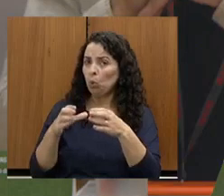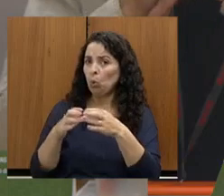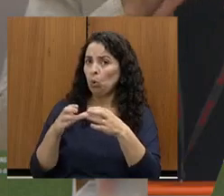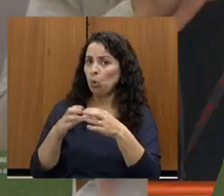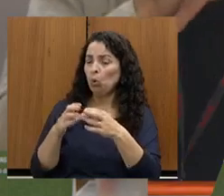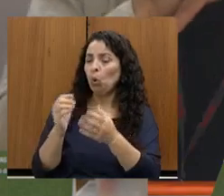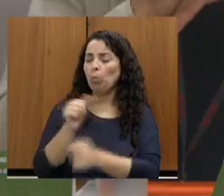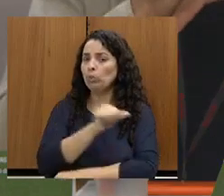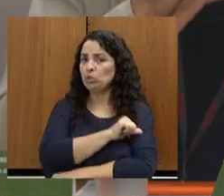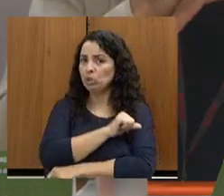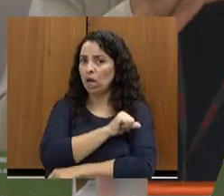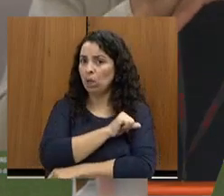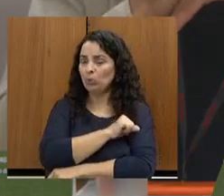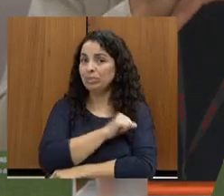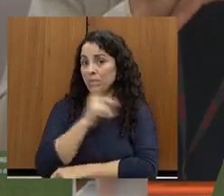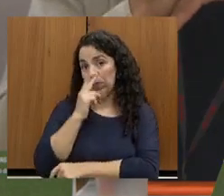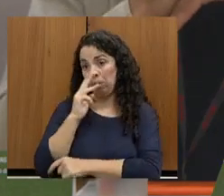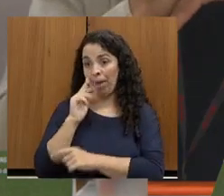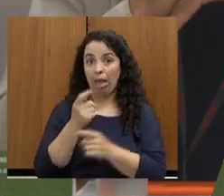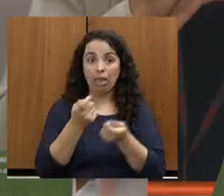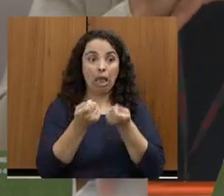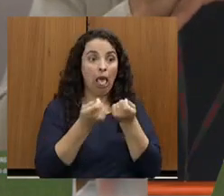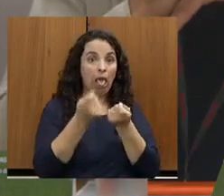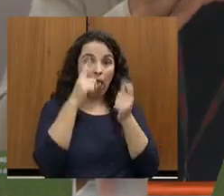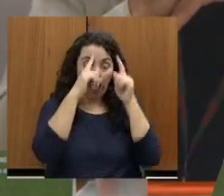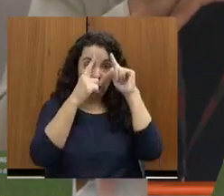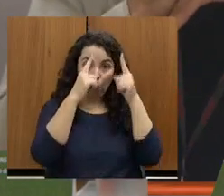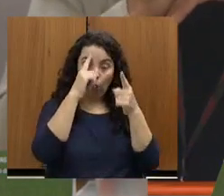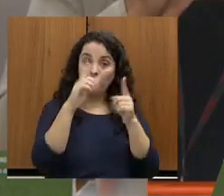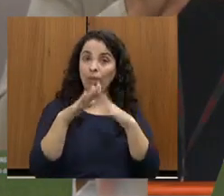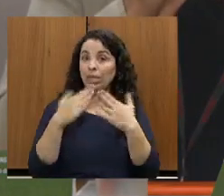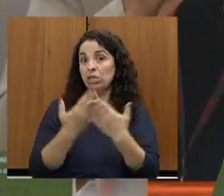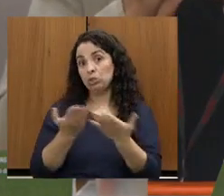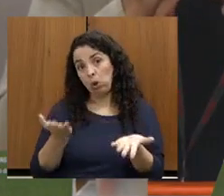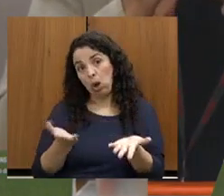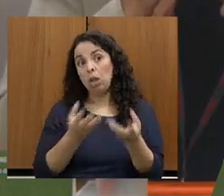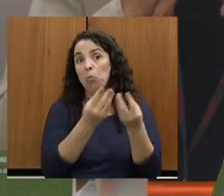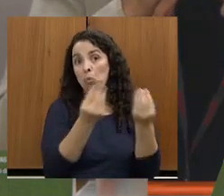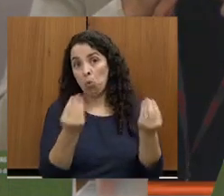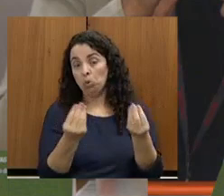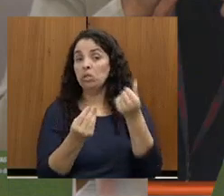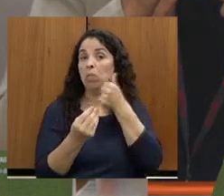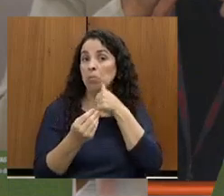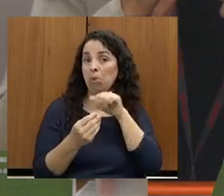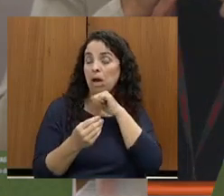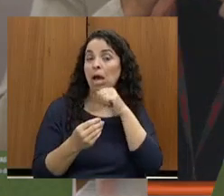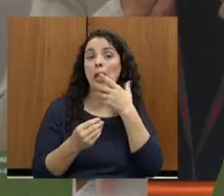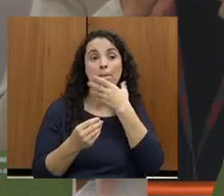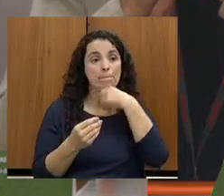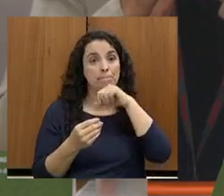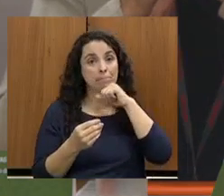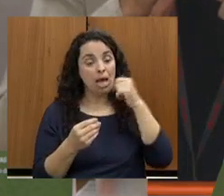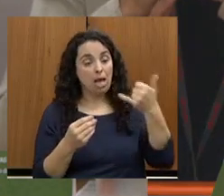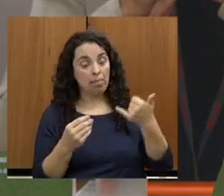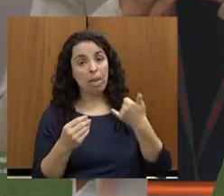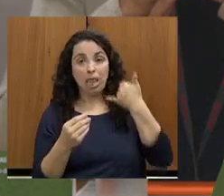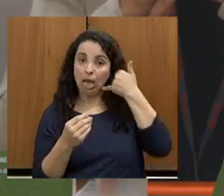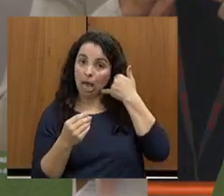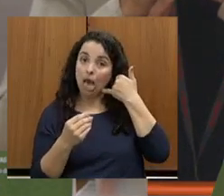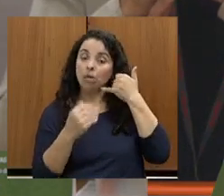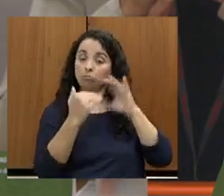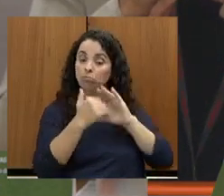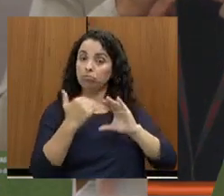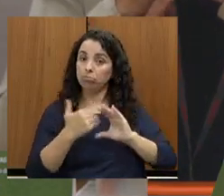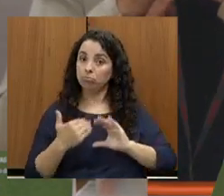alunos que parece que domina essa escola. Eu ouvi isso de várias mães e pais que me ligaram e me mandaram e-mails e WhatsApp. estavam